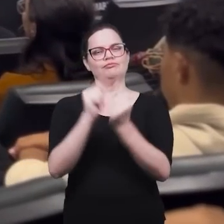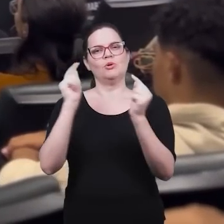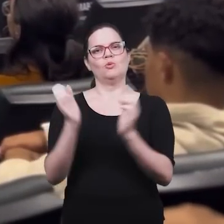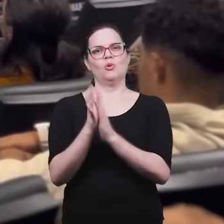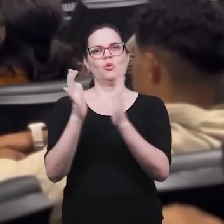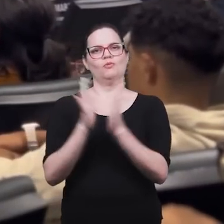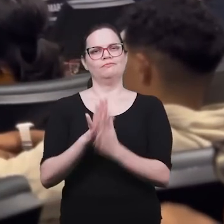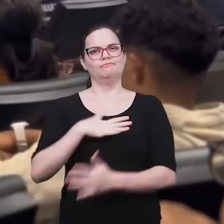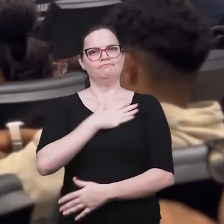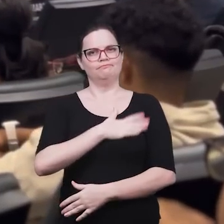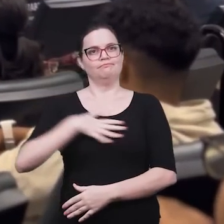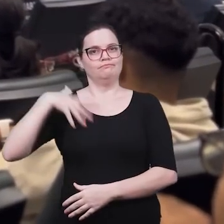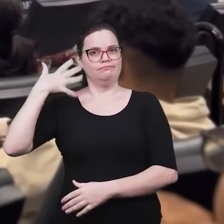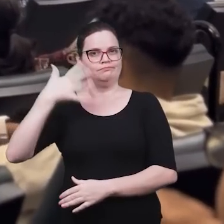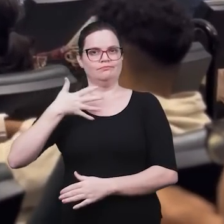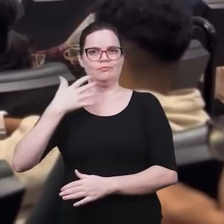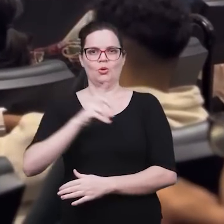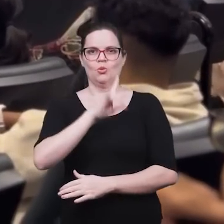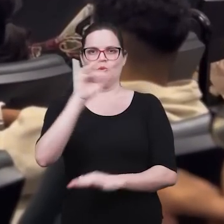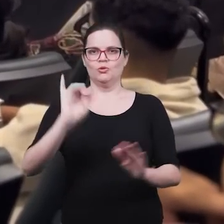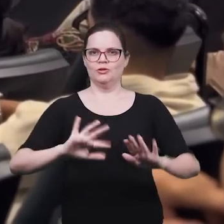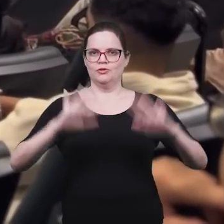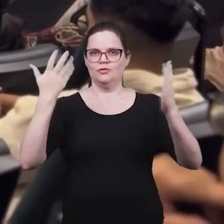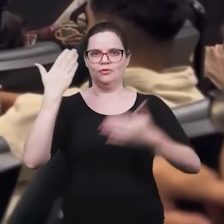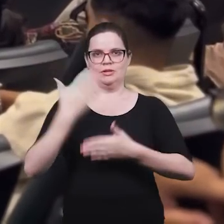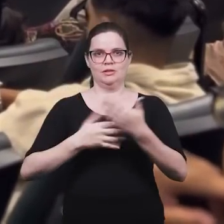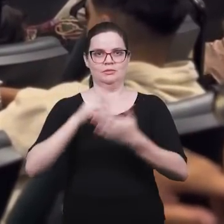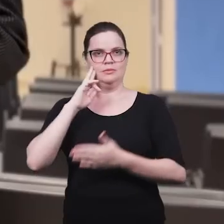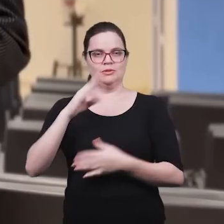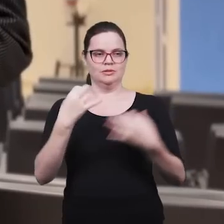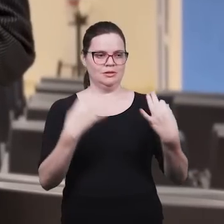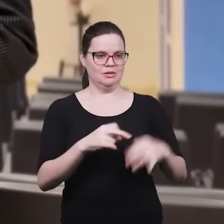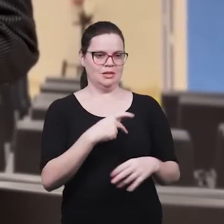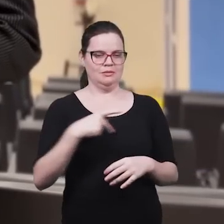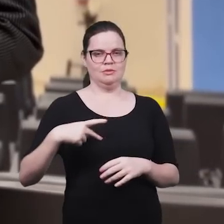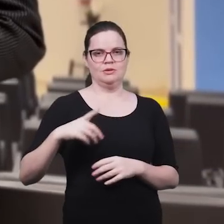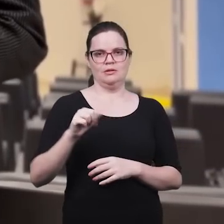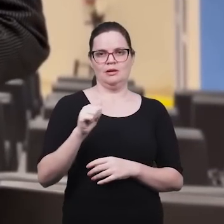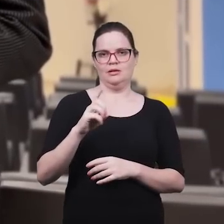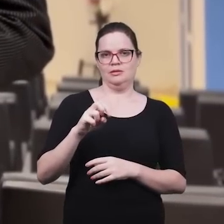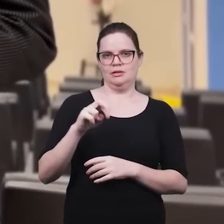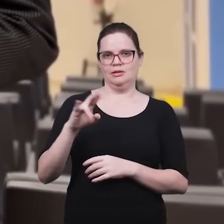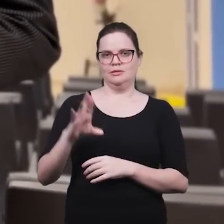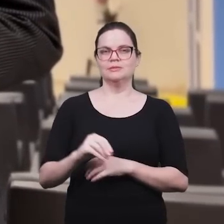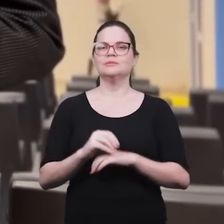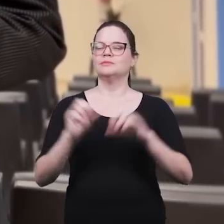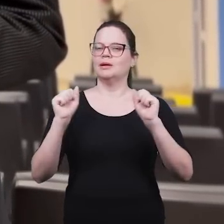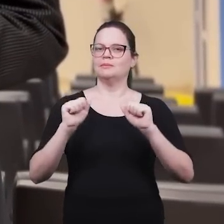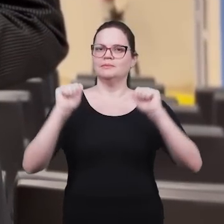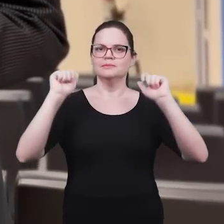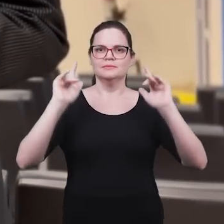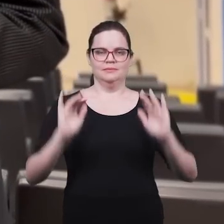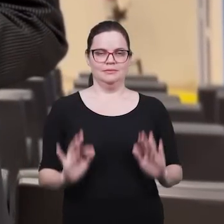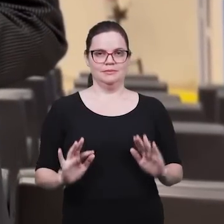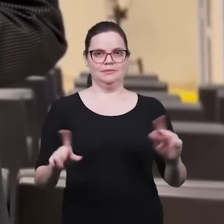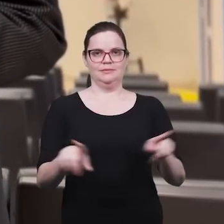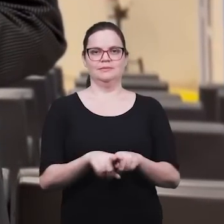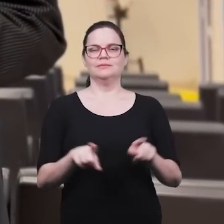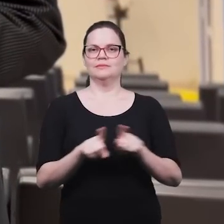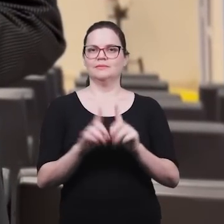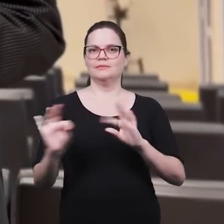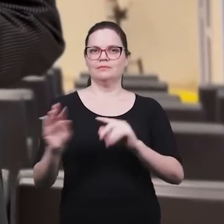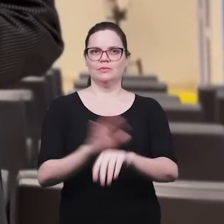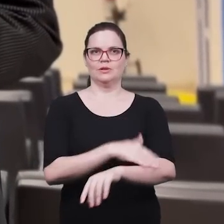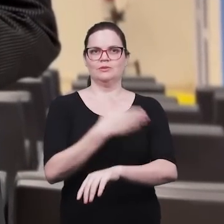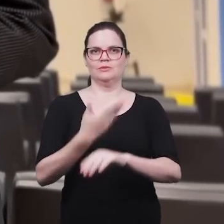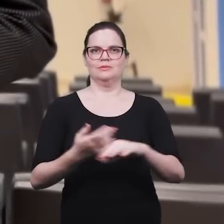louvores. Um dia de festa na presença do Senhor. Certo, pastor Adriano? Certo. Uma bênção em todo